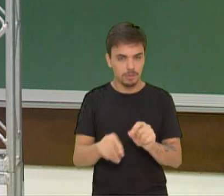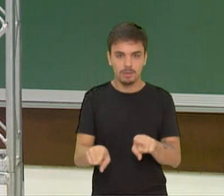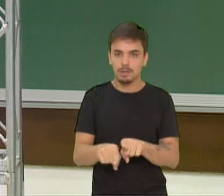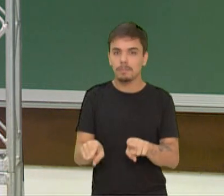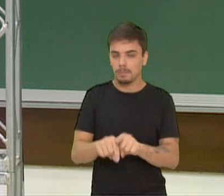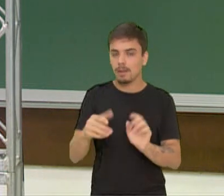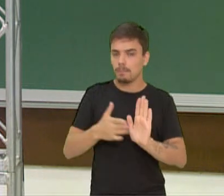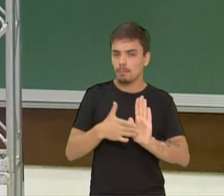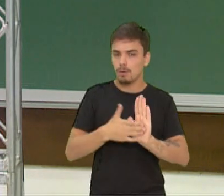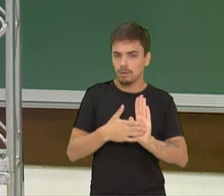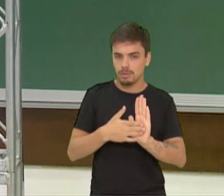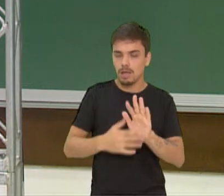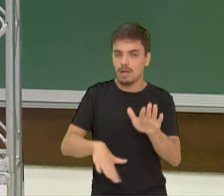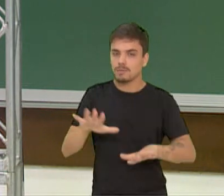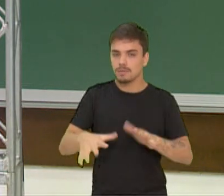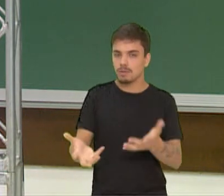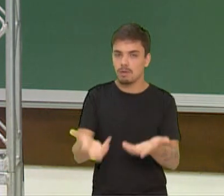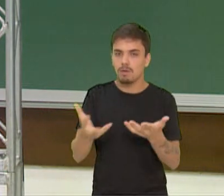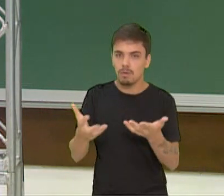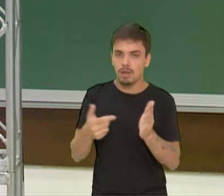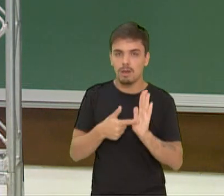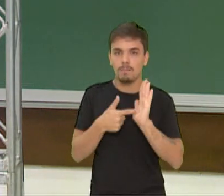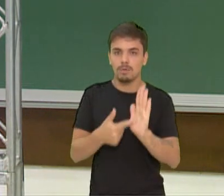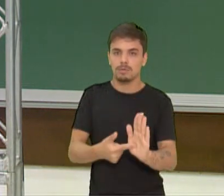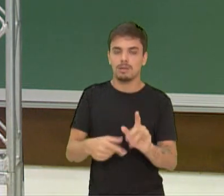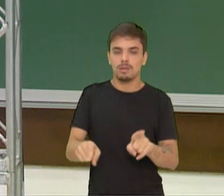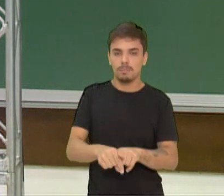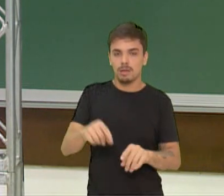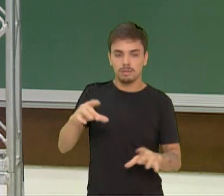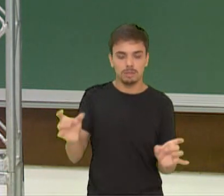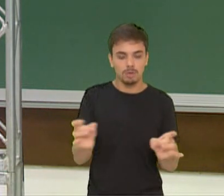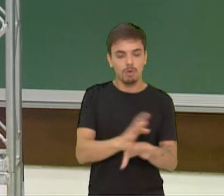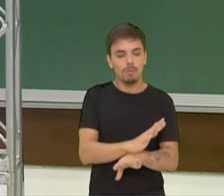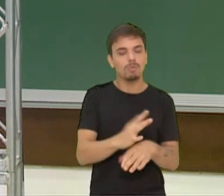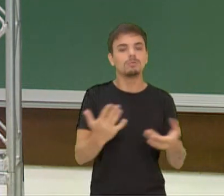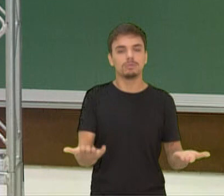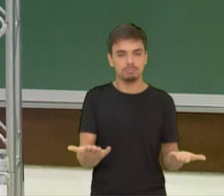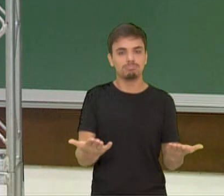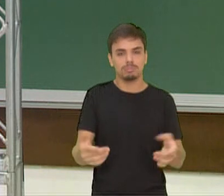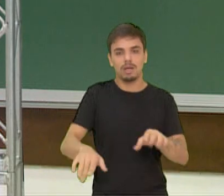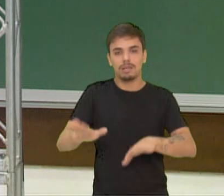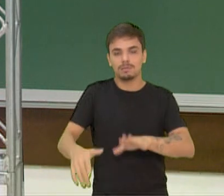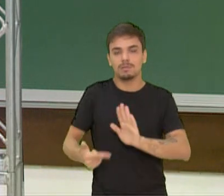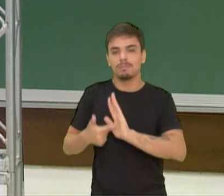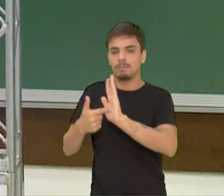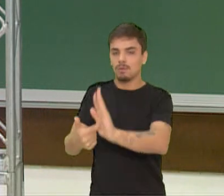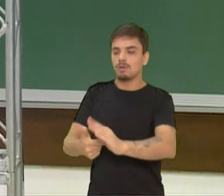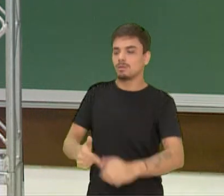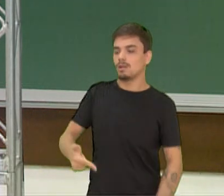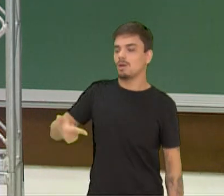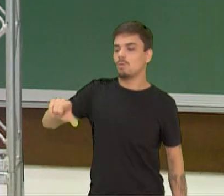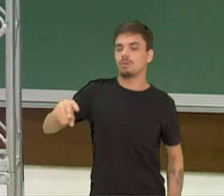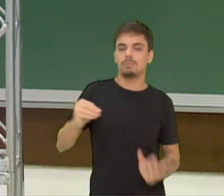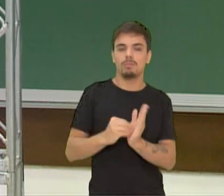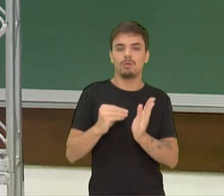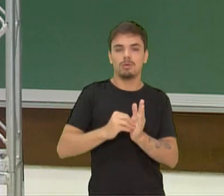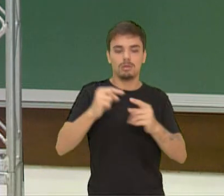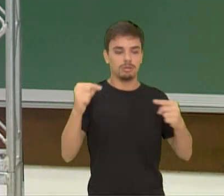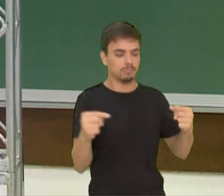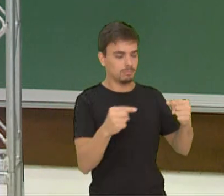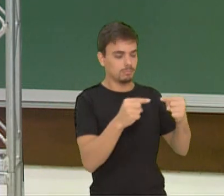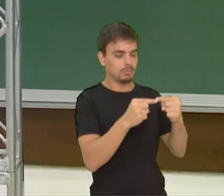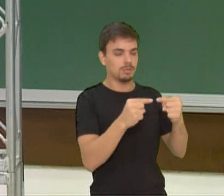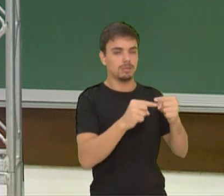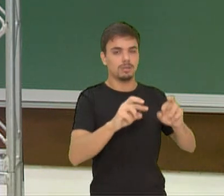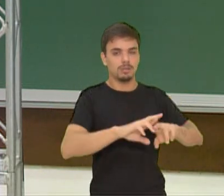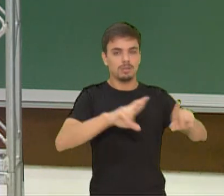minha proposta. Às vezes eu quero passar uma conclusão e acabo ali passando uma outra, né, porque eu coloquei a conjunção ou